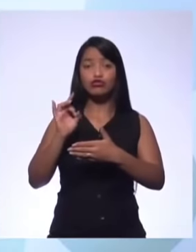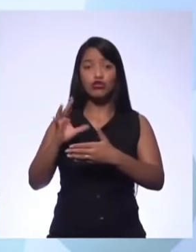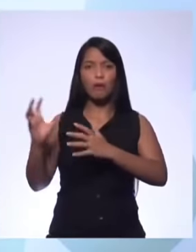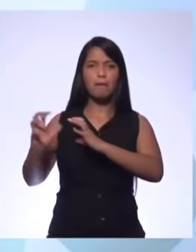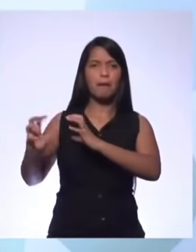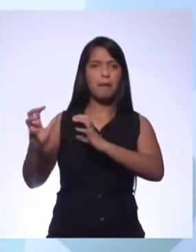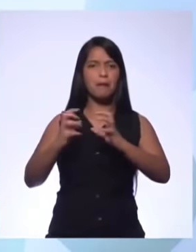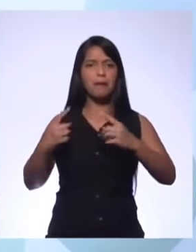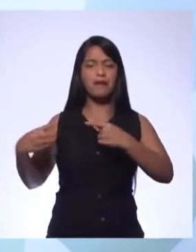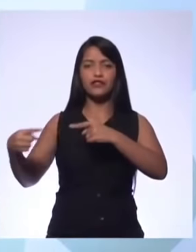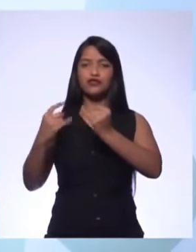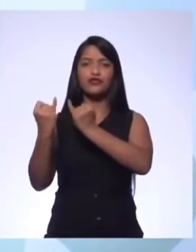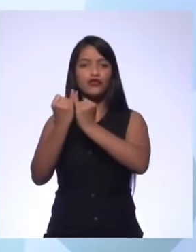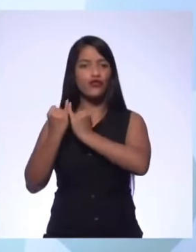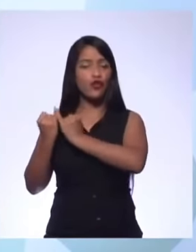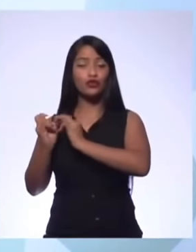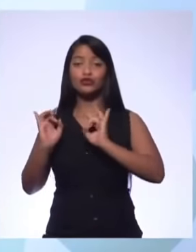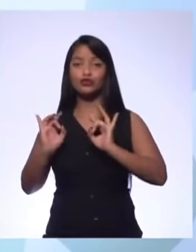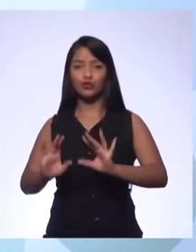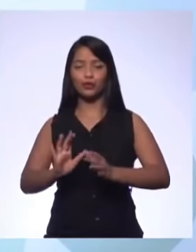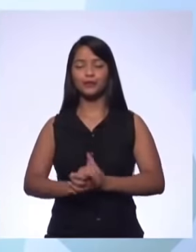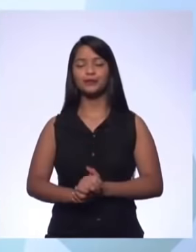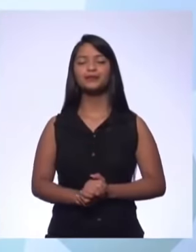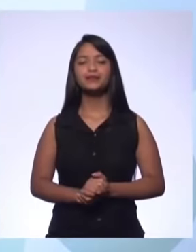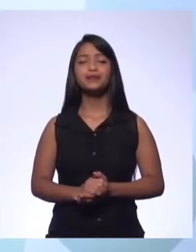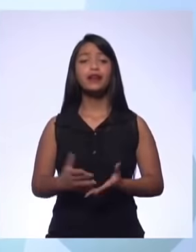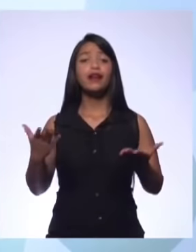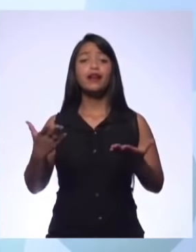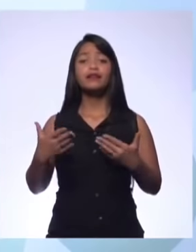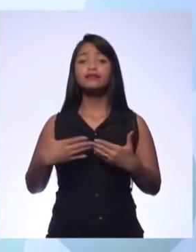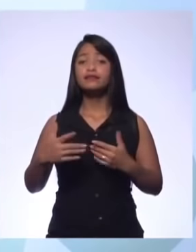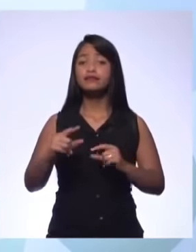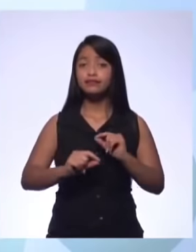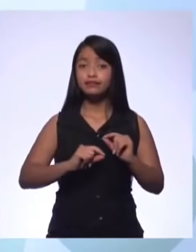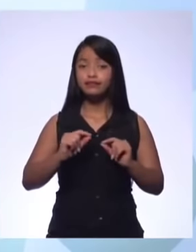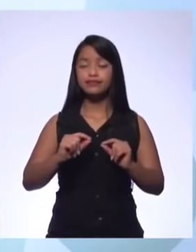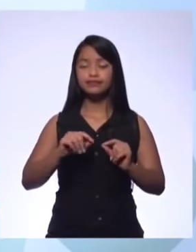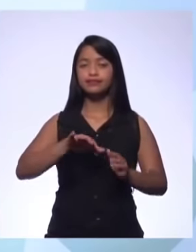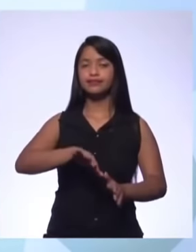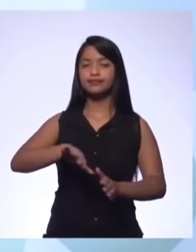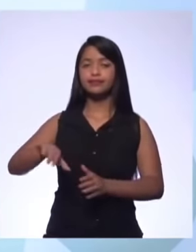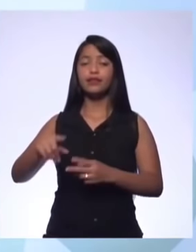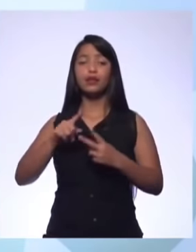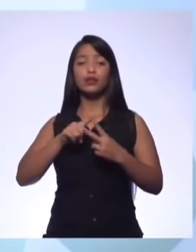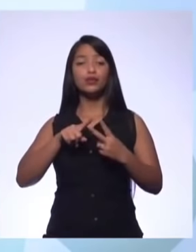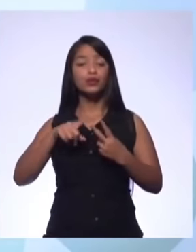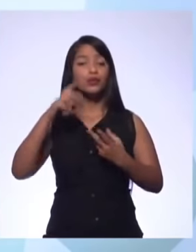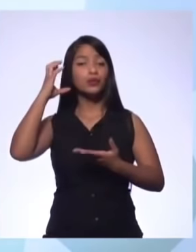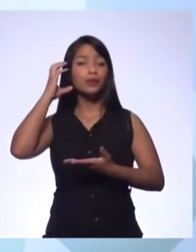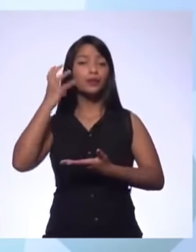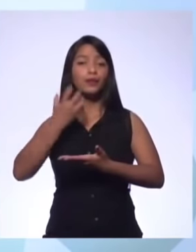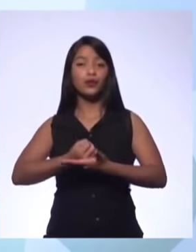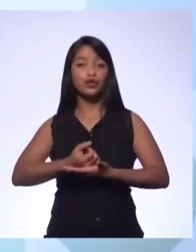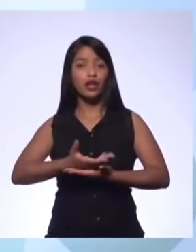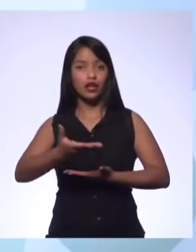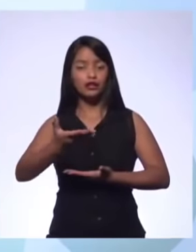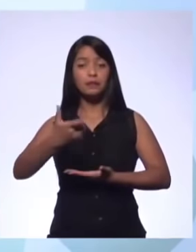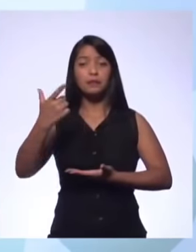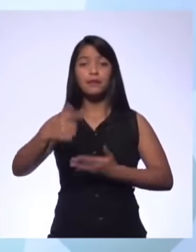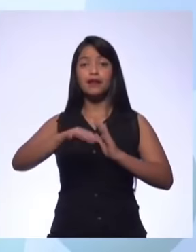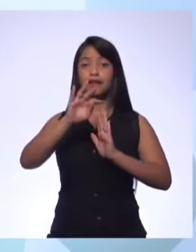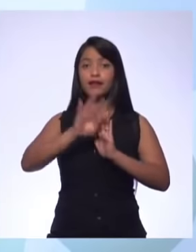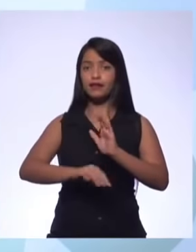A gente vai ouvir e acompanhar aí dois podcasts. Eu coloquei o texto também, porque tem gente que é mais visual, está na